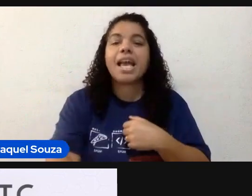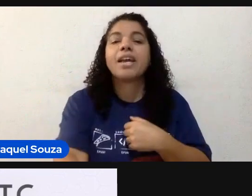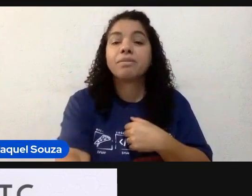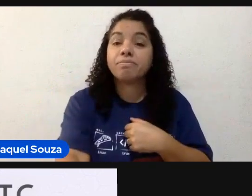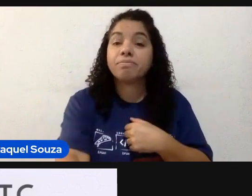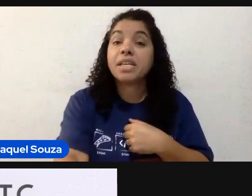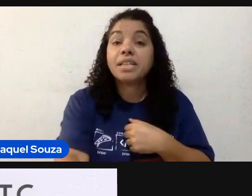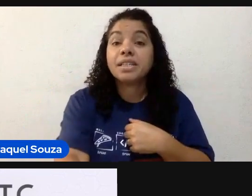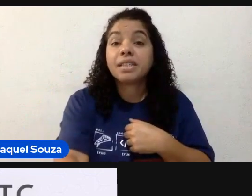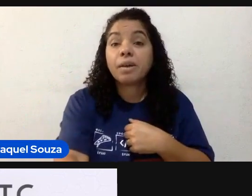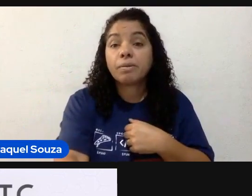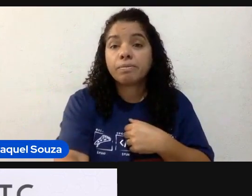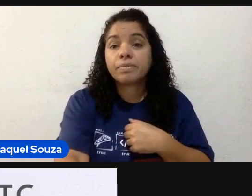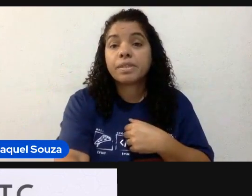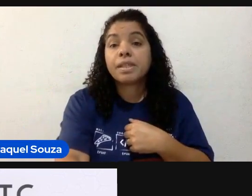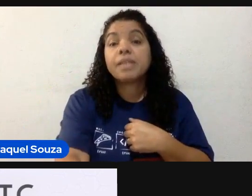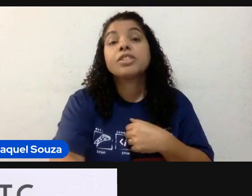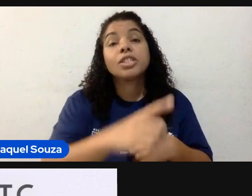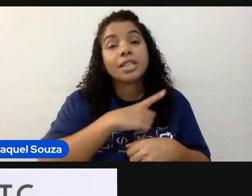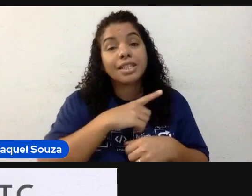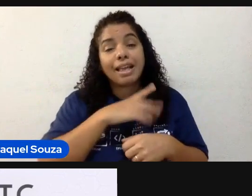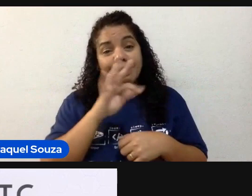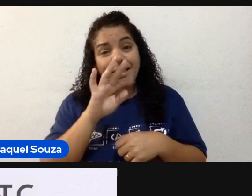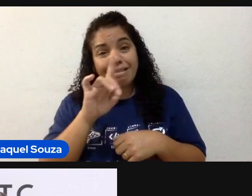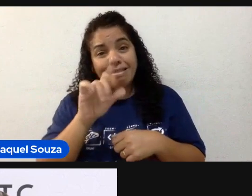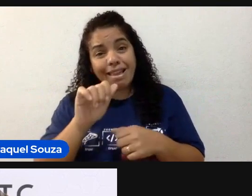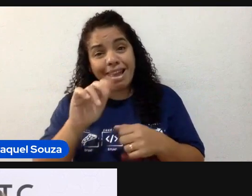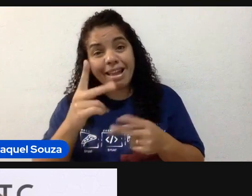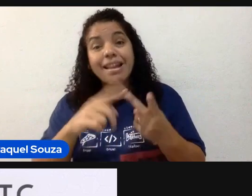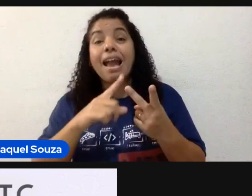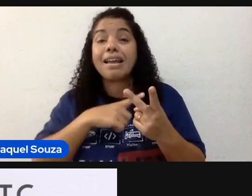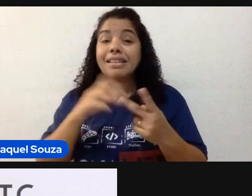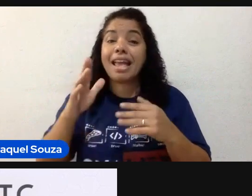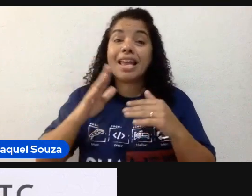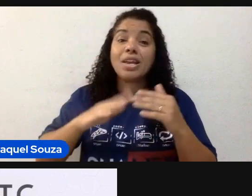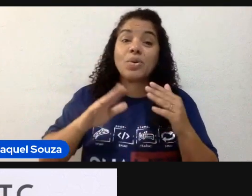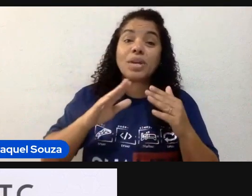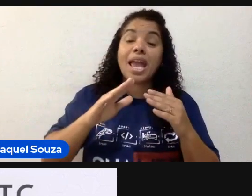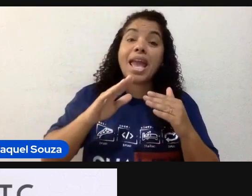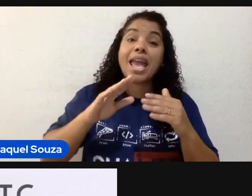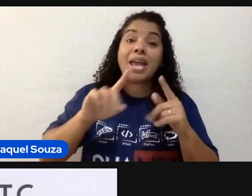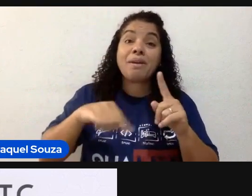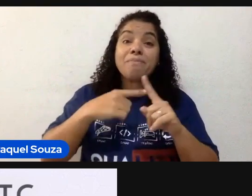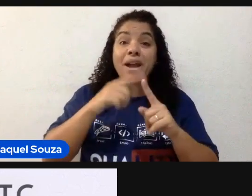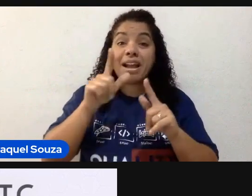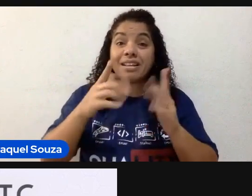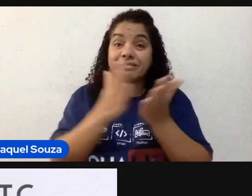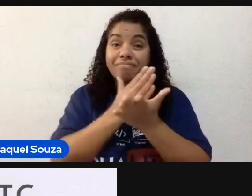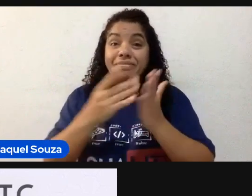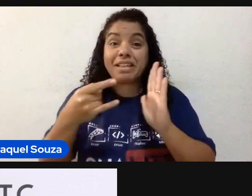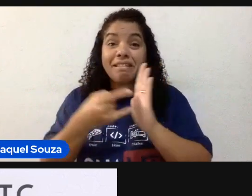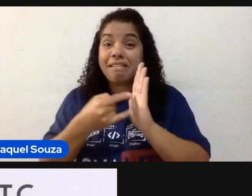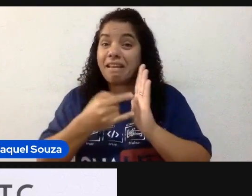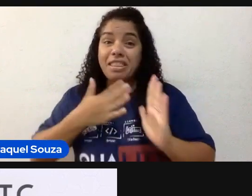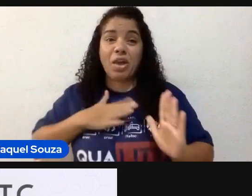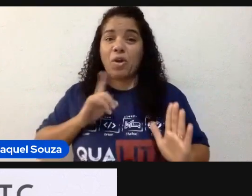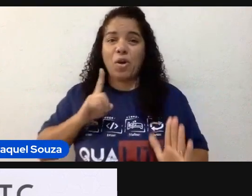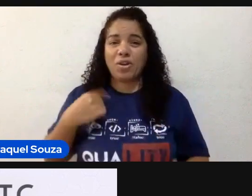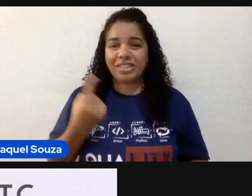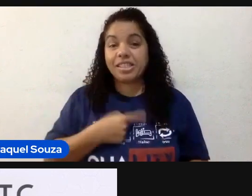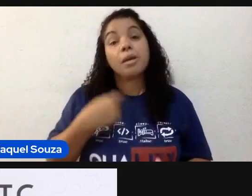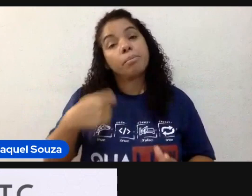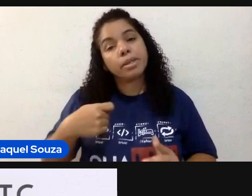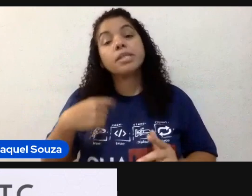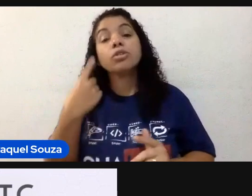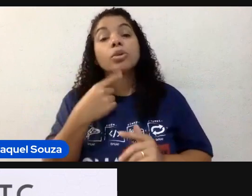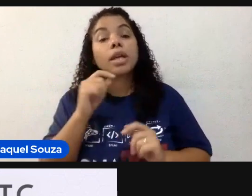agravantes. A gente tem o TDAH e tem às vezes uns desenvolvedores que não gostam da gente. Então tudo é você ser carinhosa com